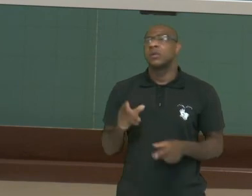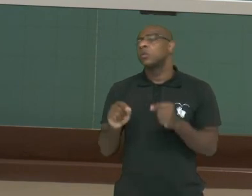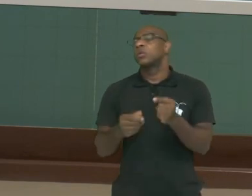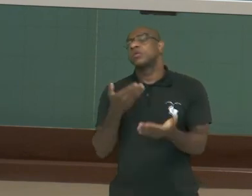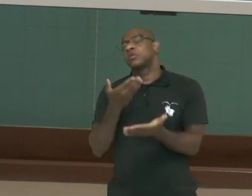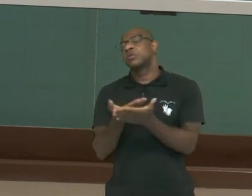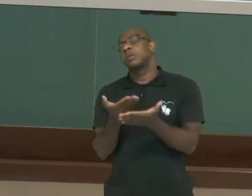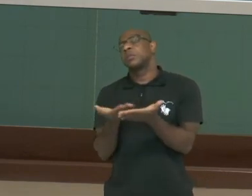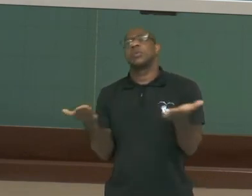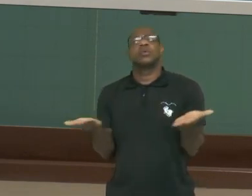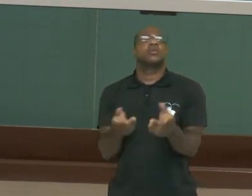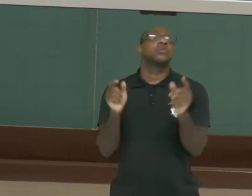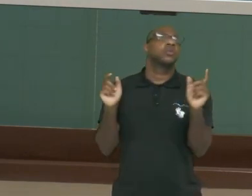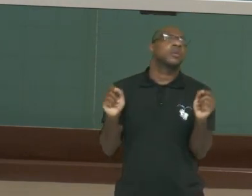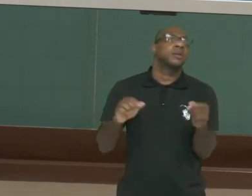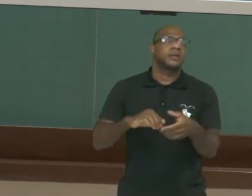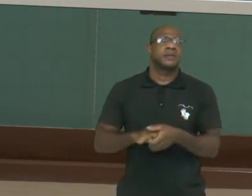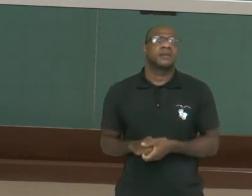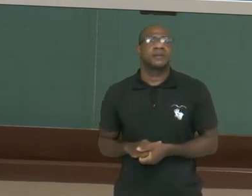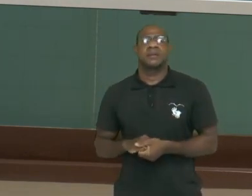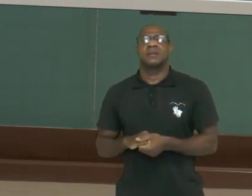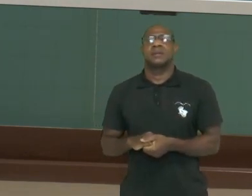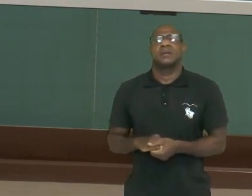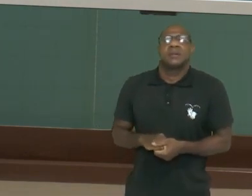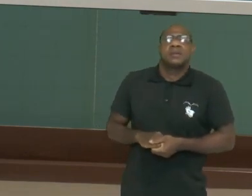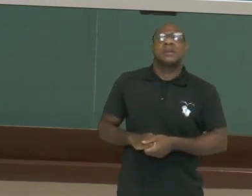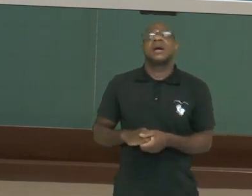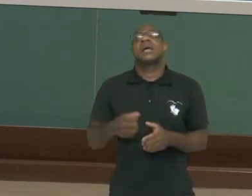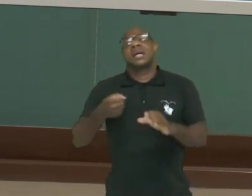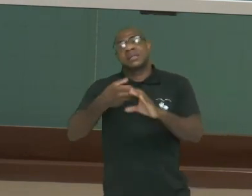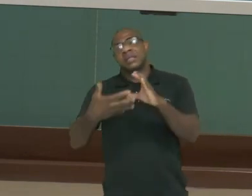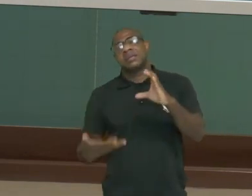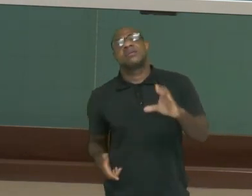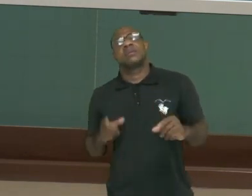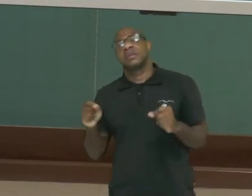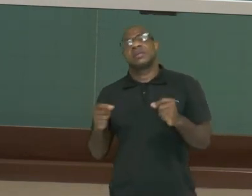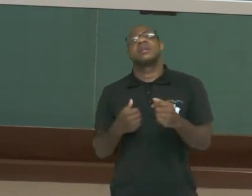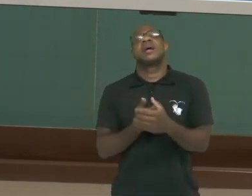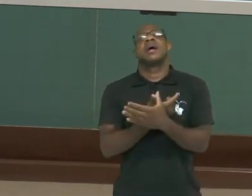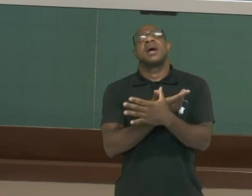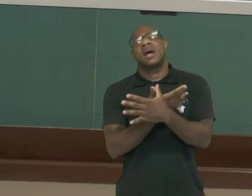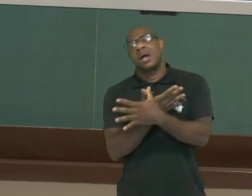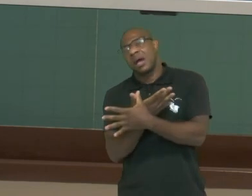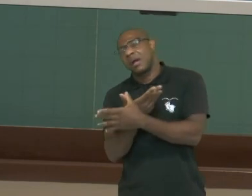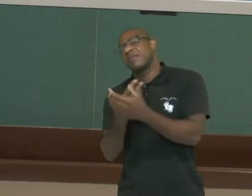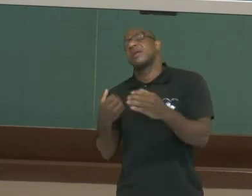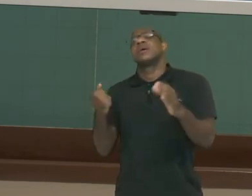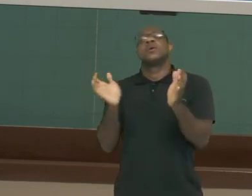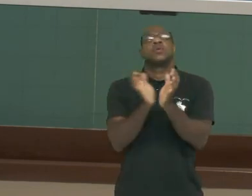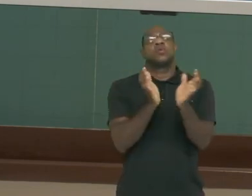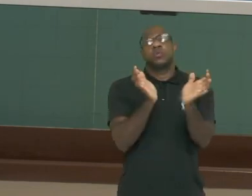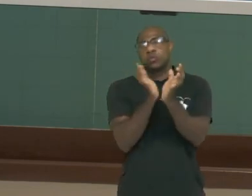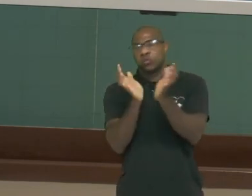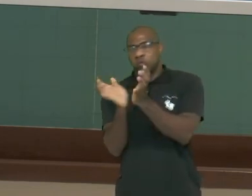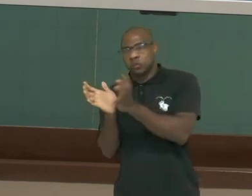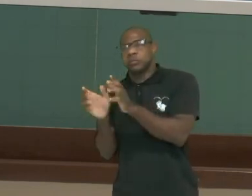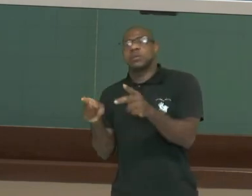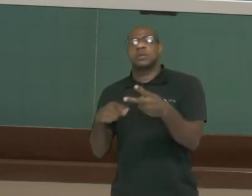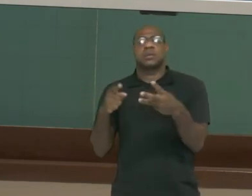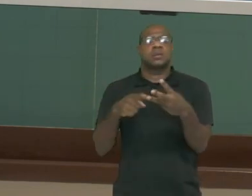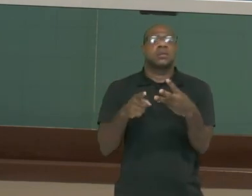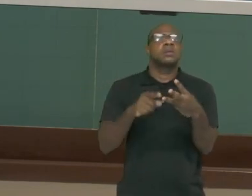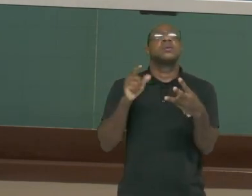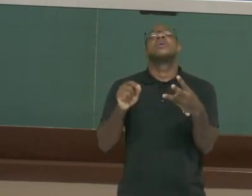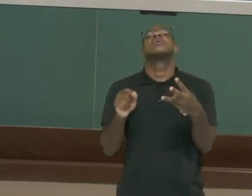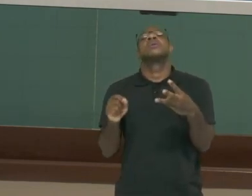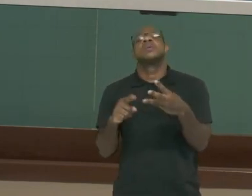nós vimos na aula de hoje? Nós vimos as características das aves, a classificação das aves e